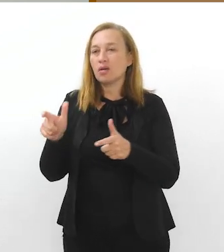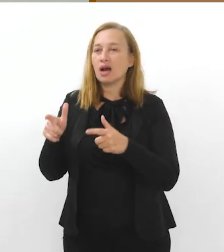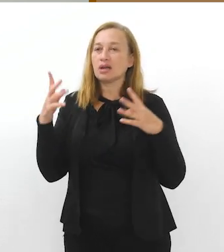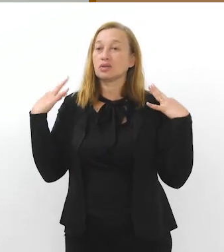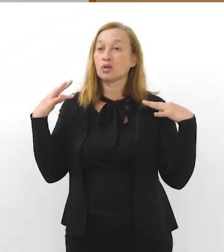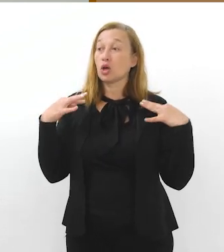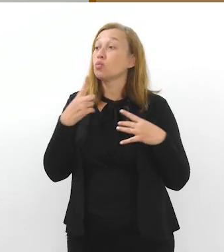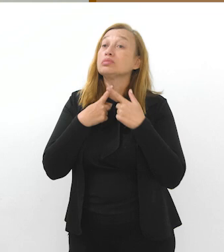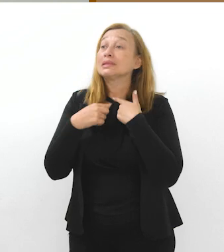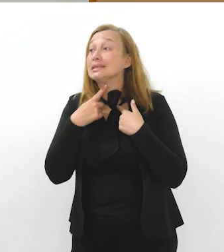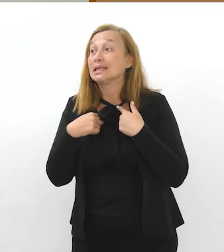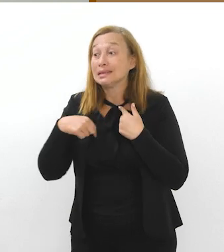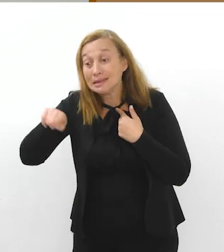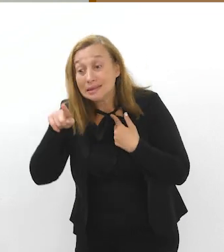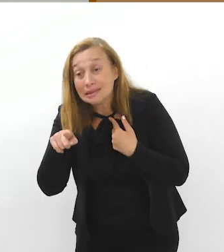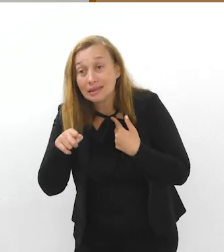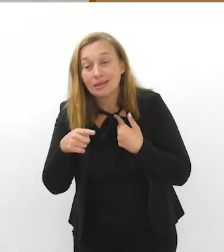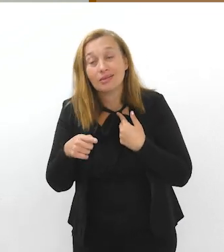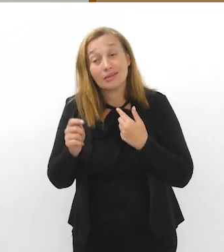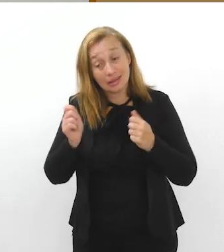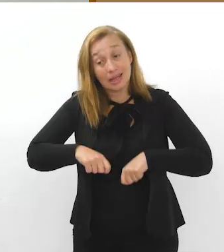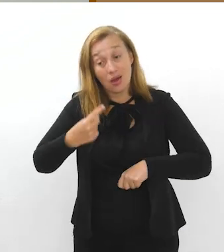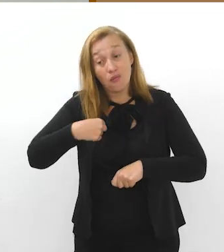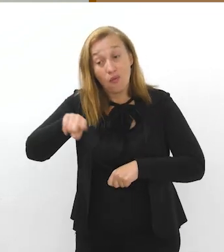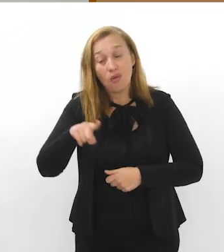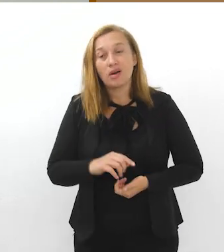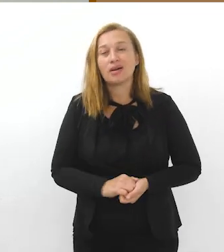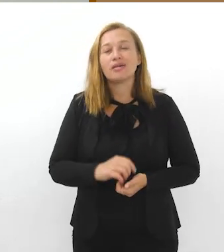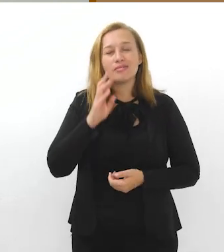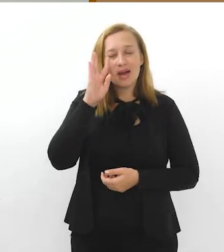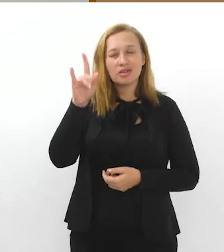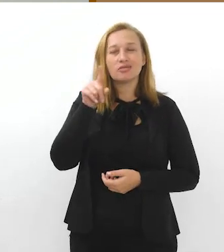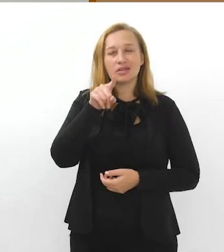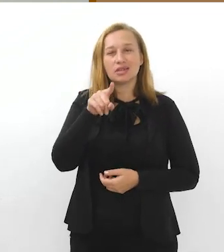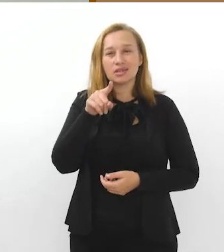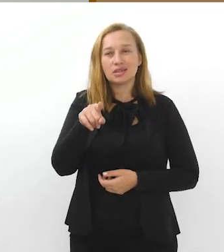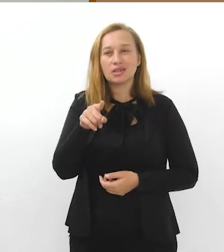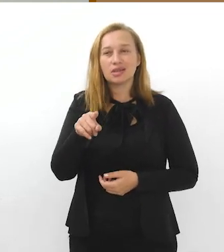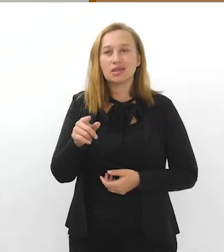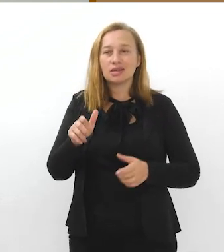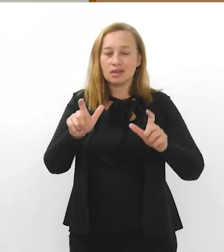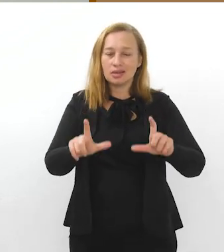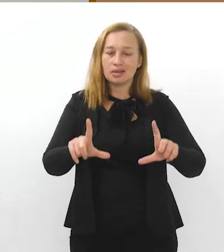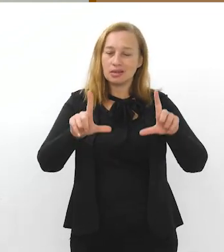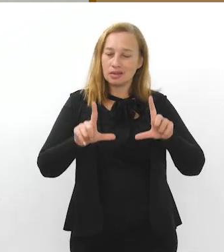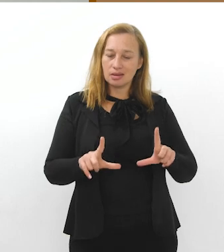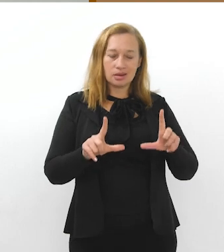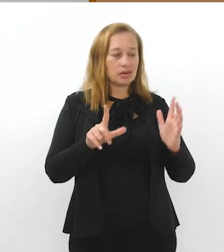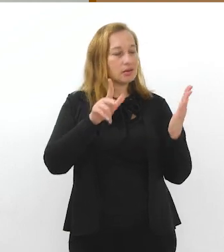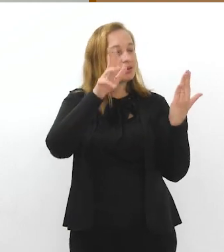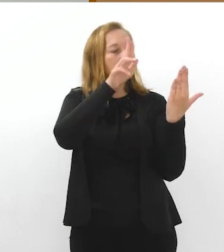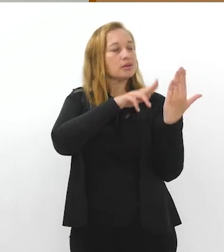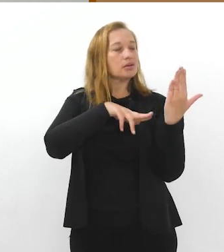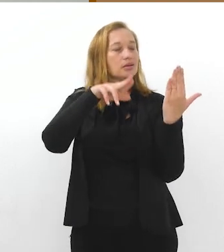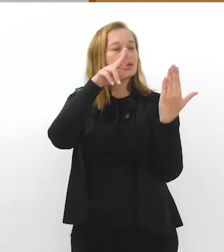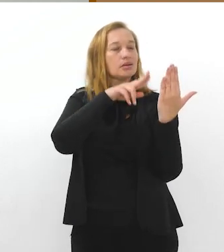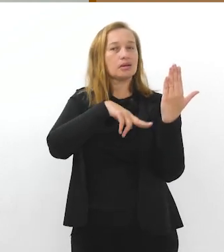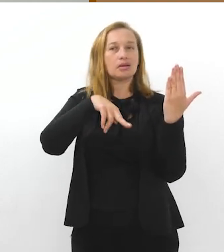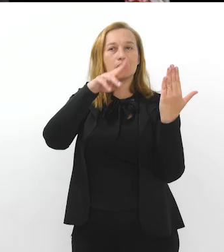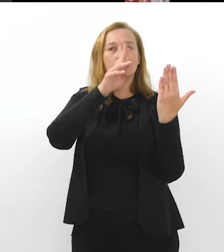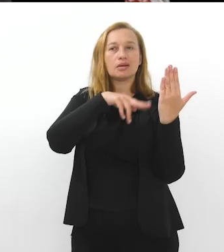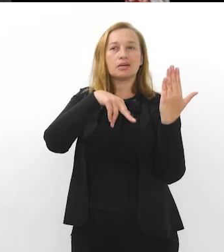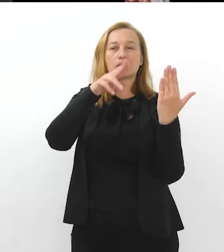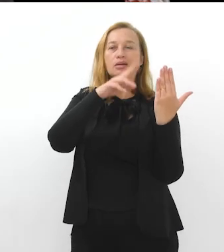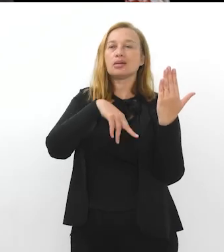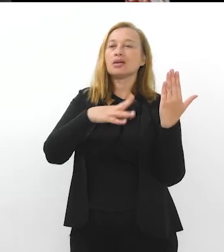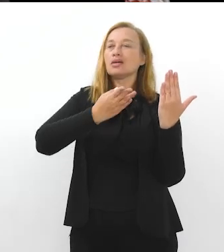air, né? Então eles saem, escolhem lugares turísticos e ficam pintando. E eu morrendo de vontade aqui, quando dá para ir eu vou. Eu imagino